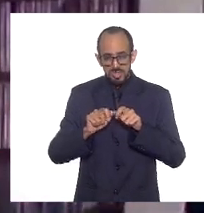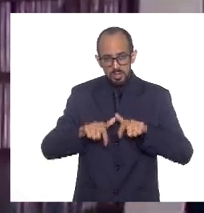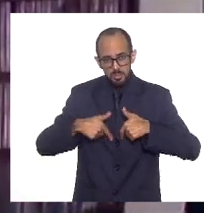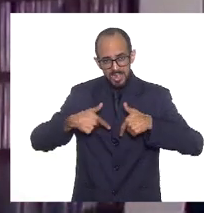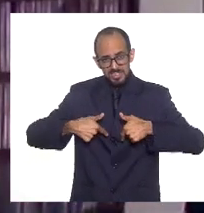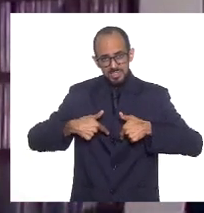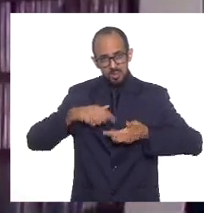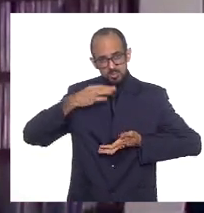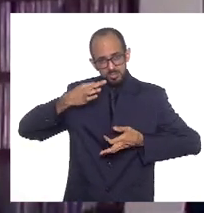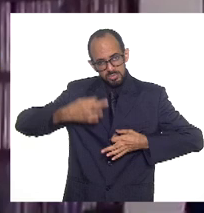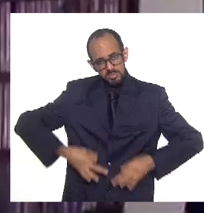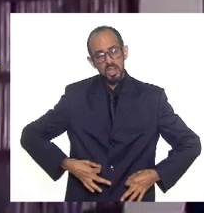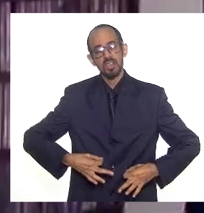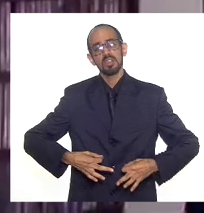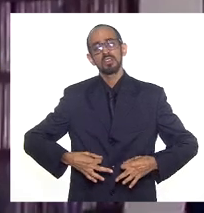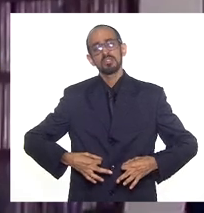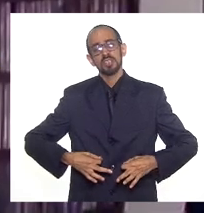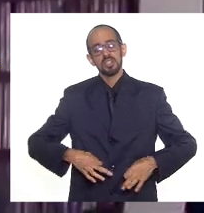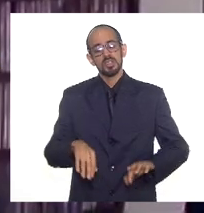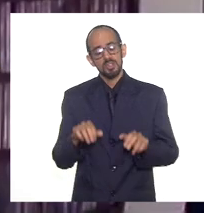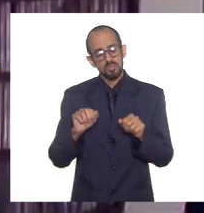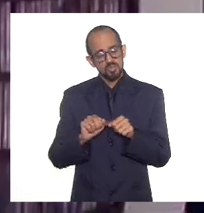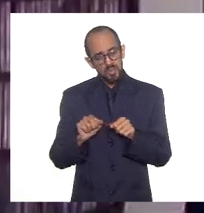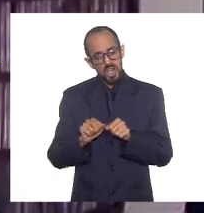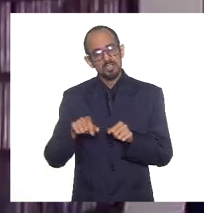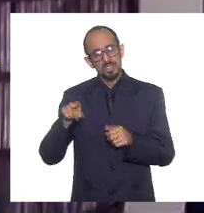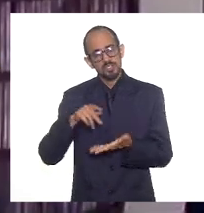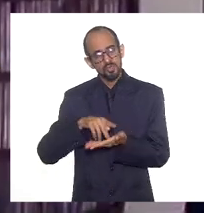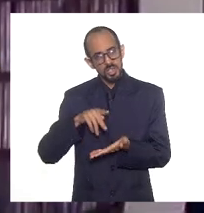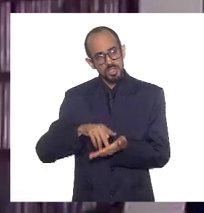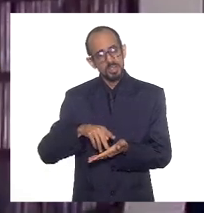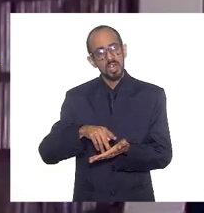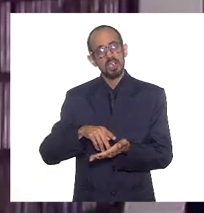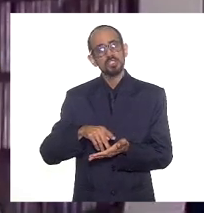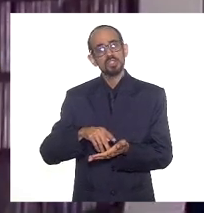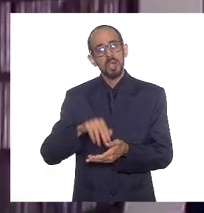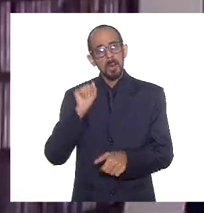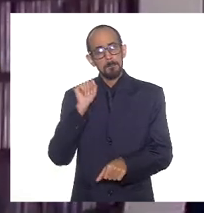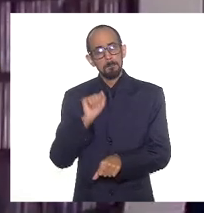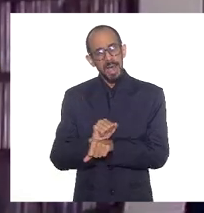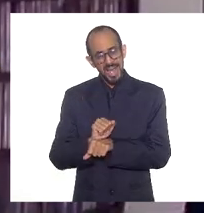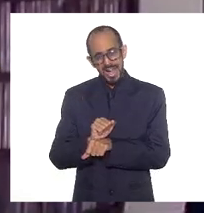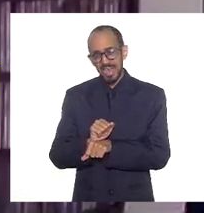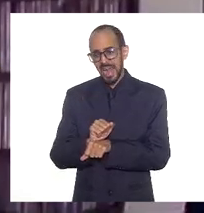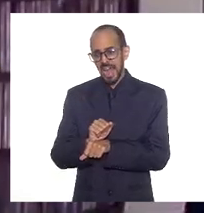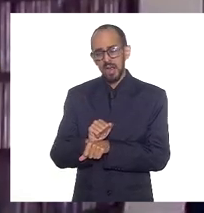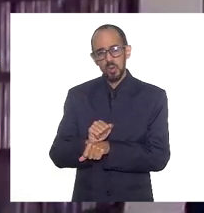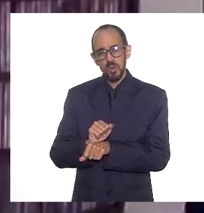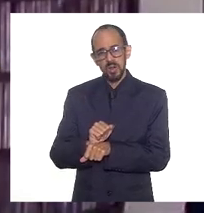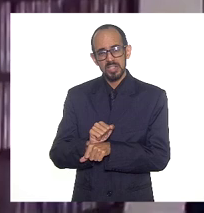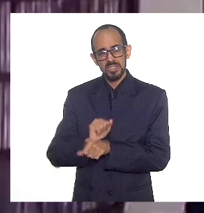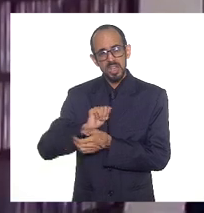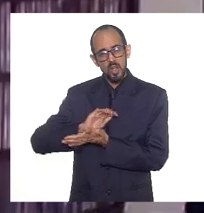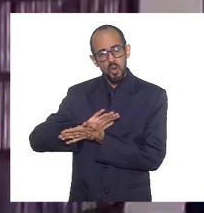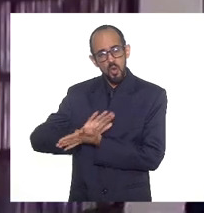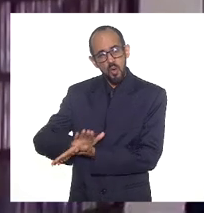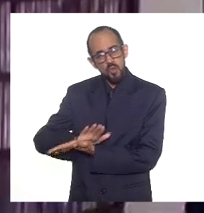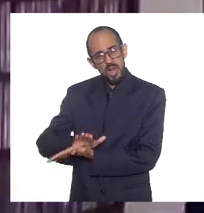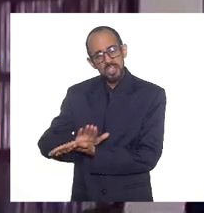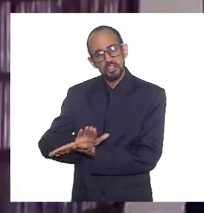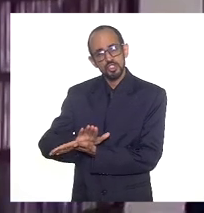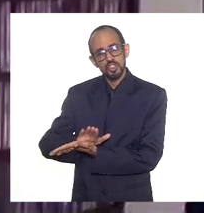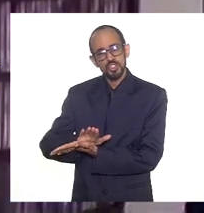concreta que faça reverter esta tendência perversa, né, de